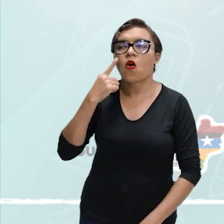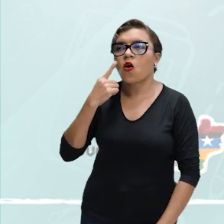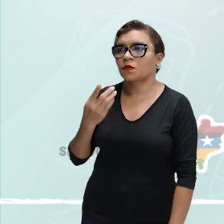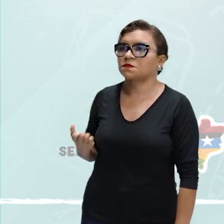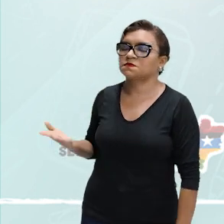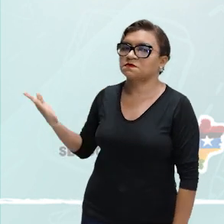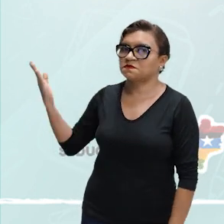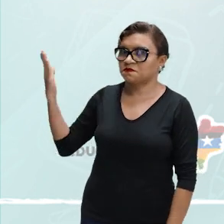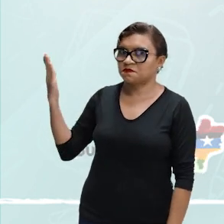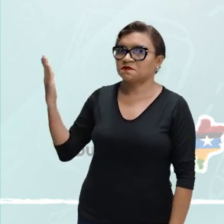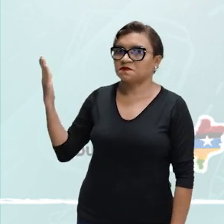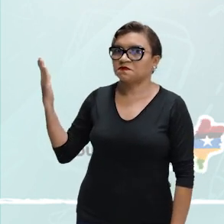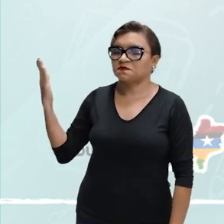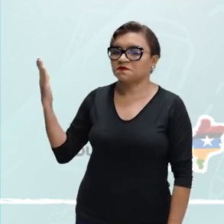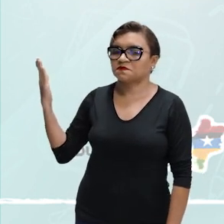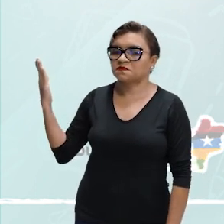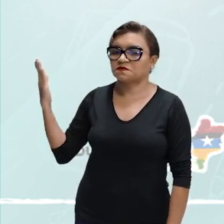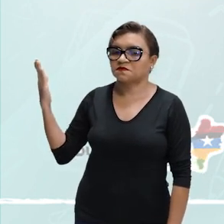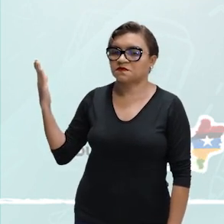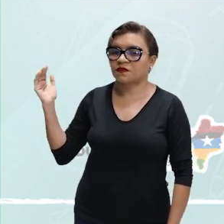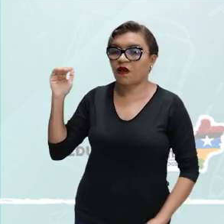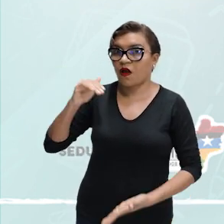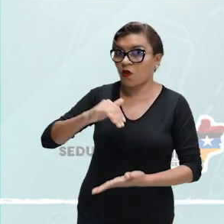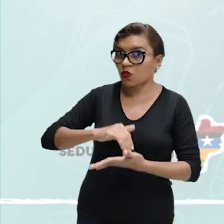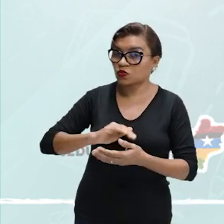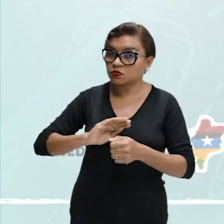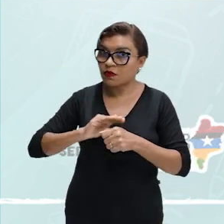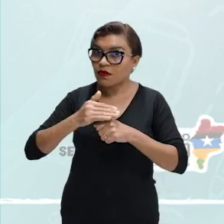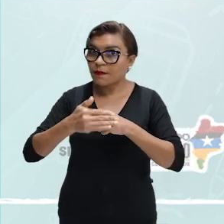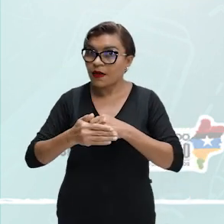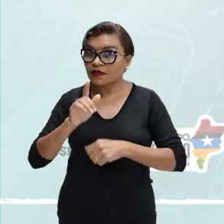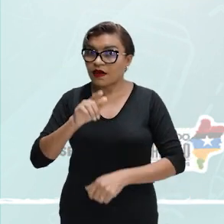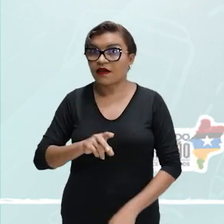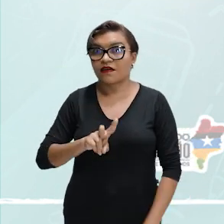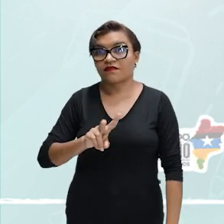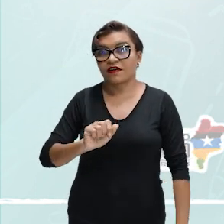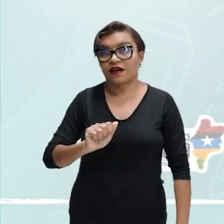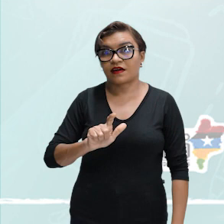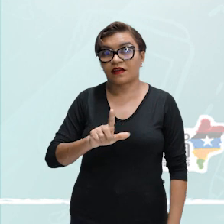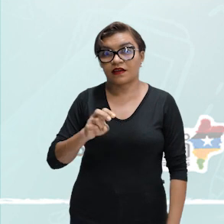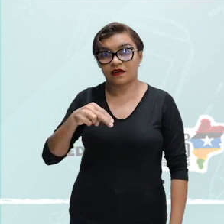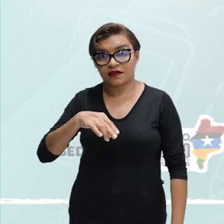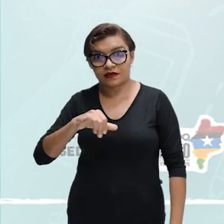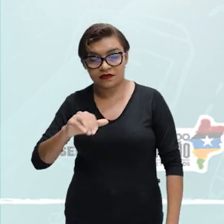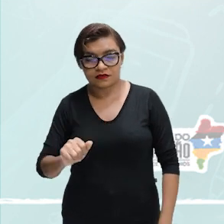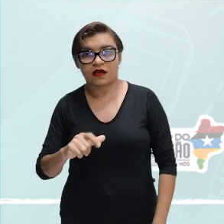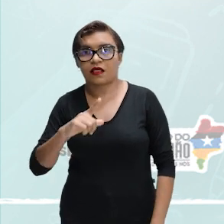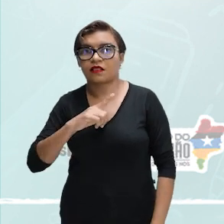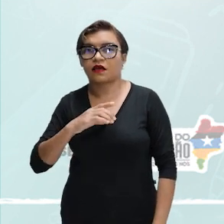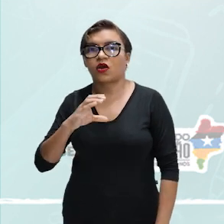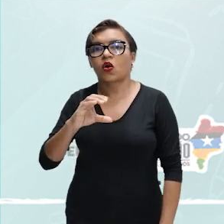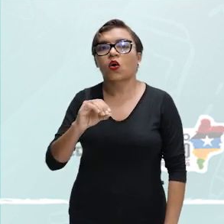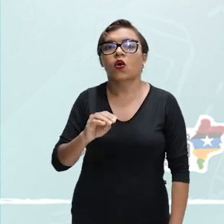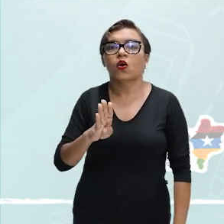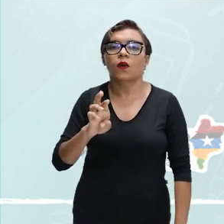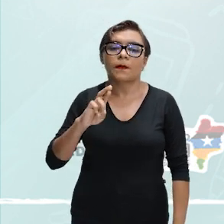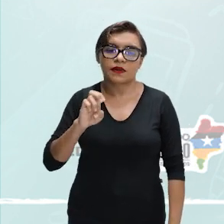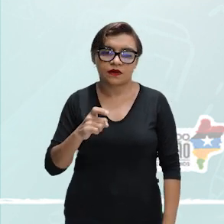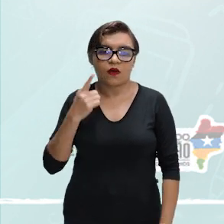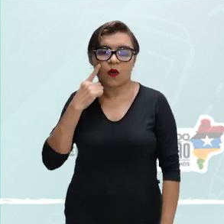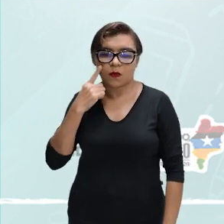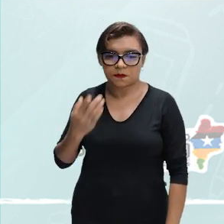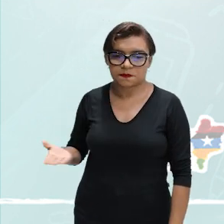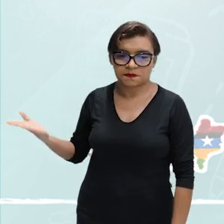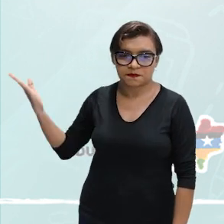observar o comportamento cuja última camada, né, que é a camada de valência. Então nós temos aqui o cobre. O cobre, ele